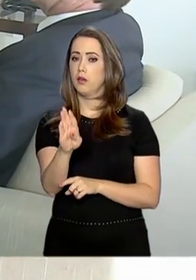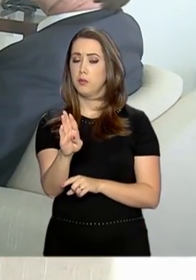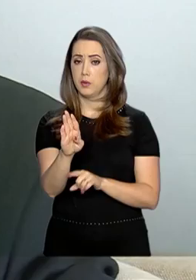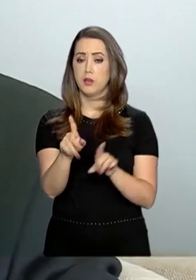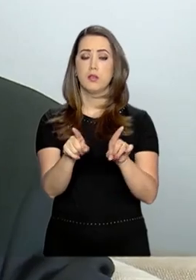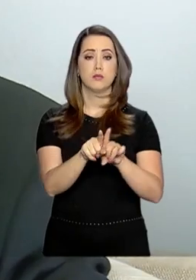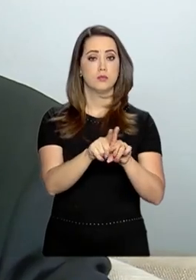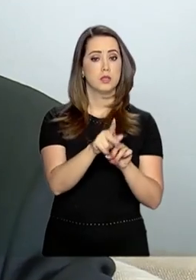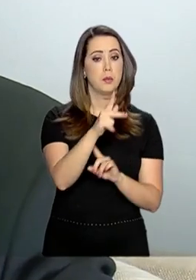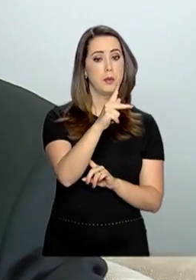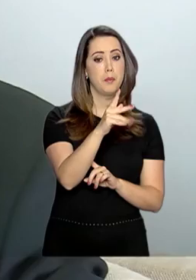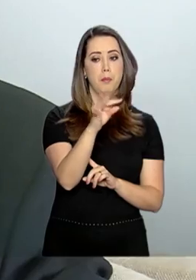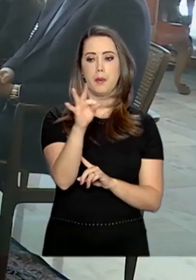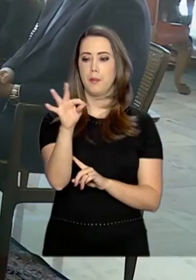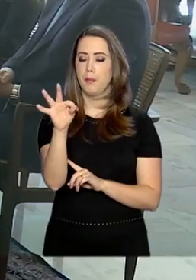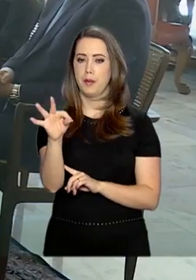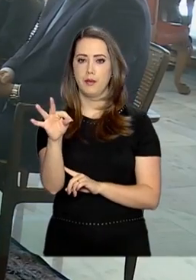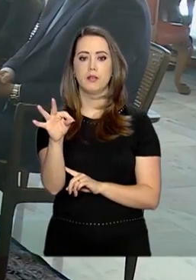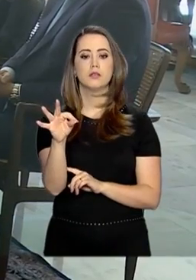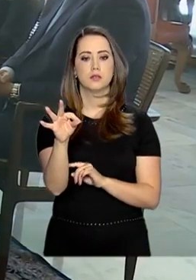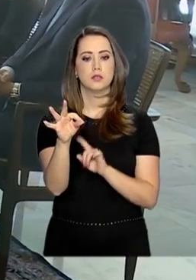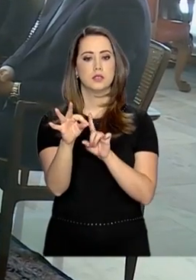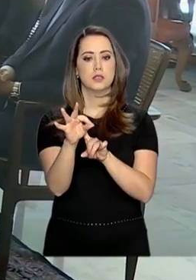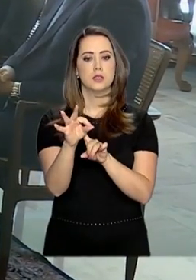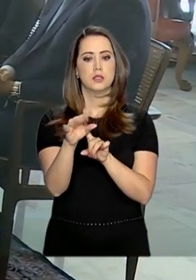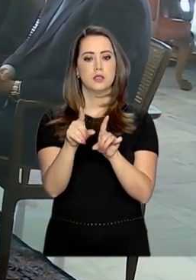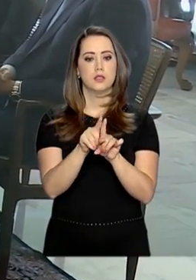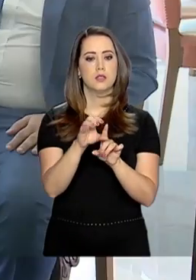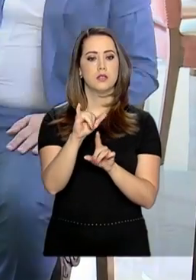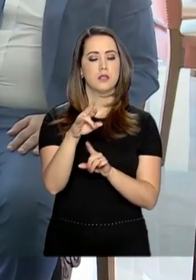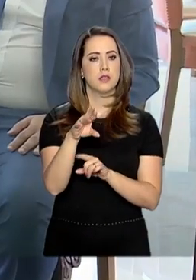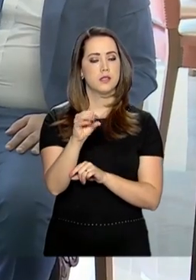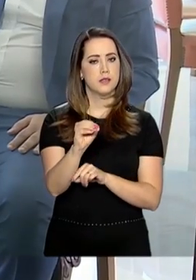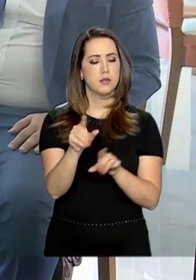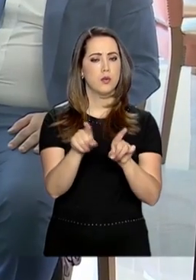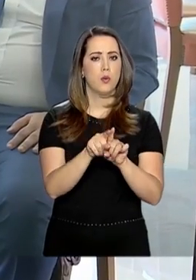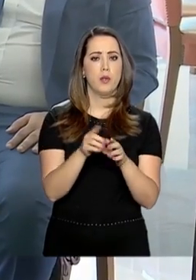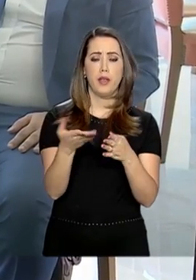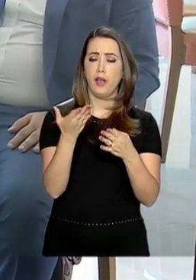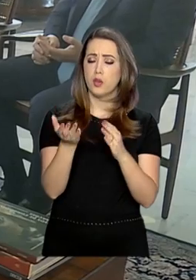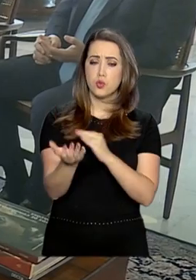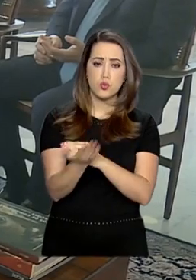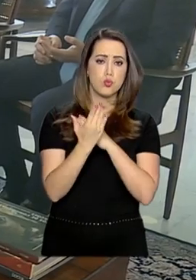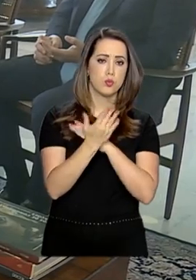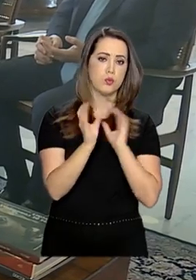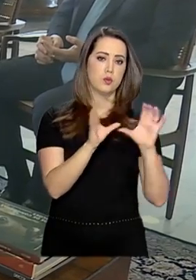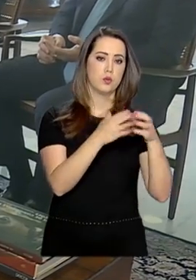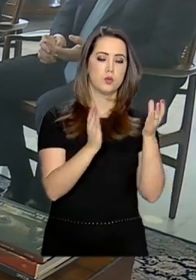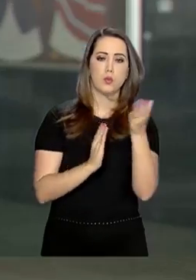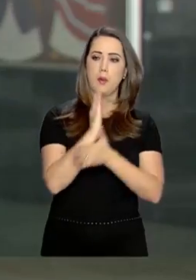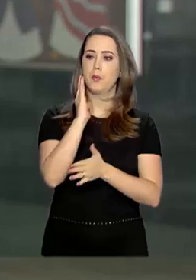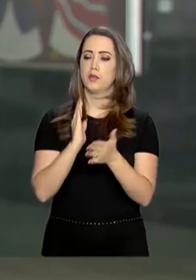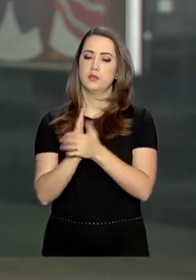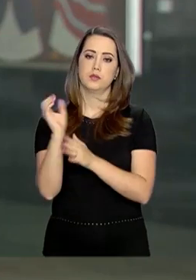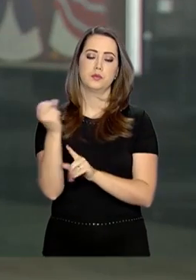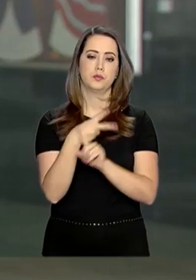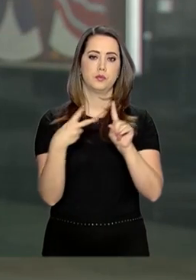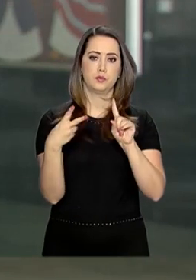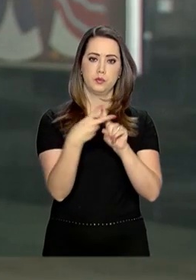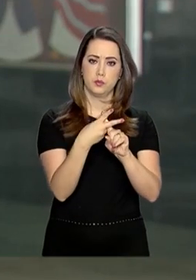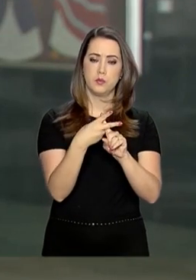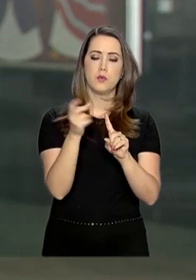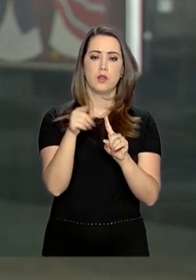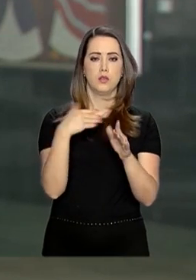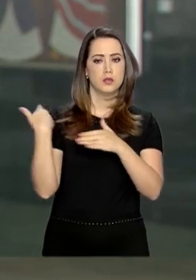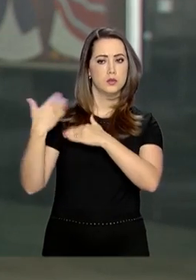do PP, senador Ciro Nogueira. O governo busca apoio dos partidos para aprovar a nova Previdência, que tramita na Câmara dos